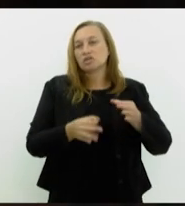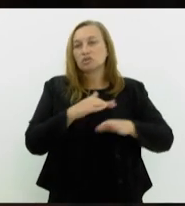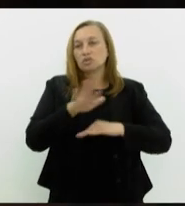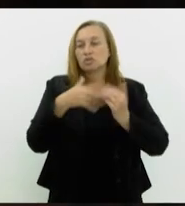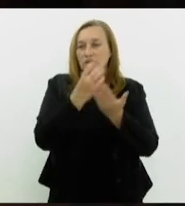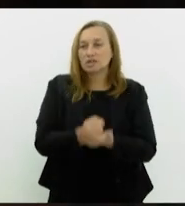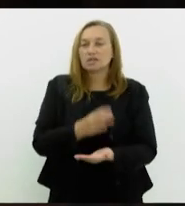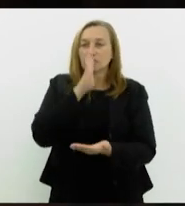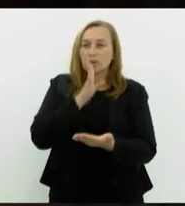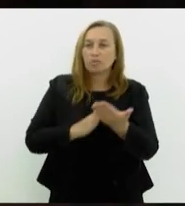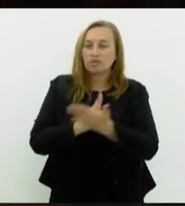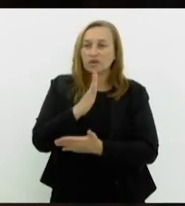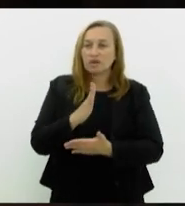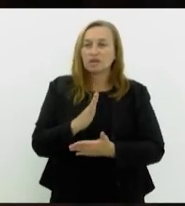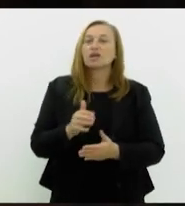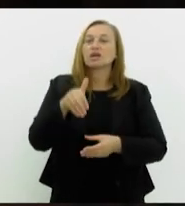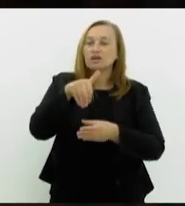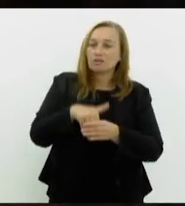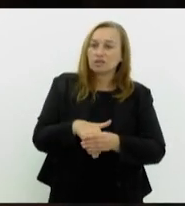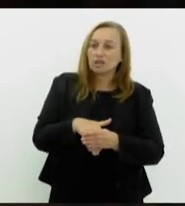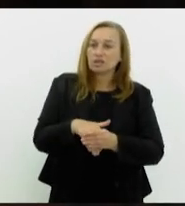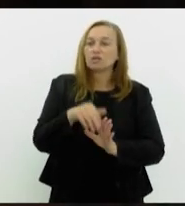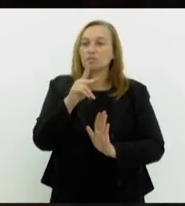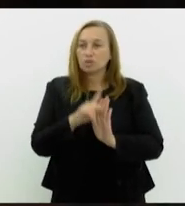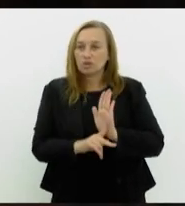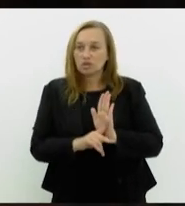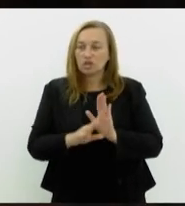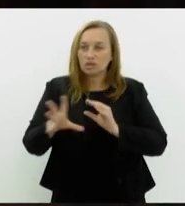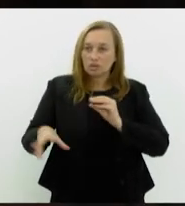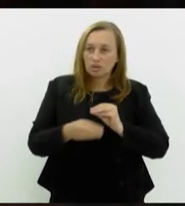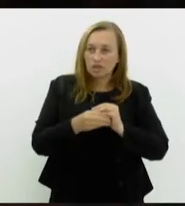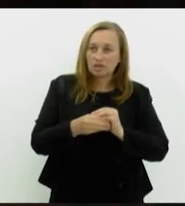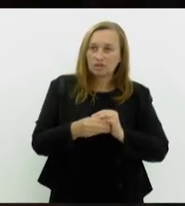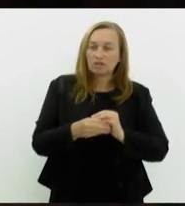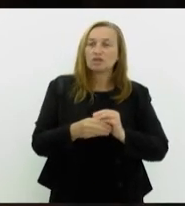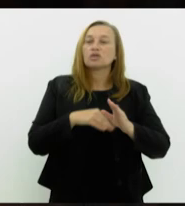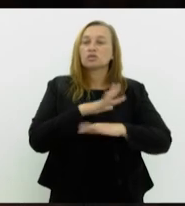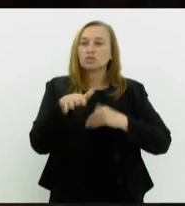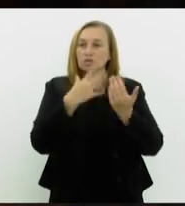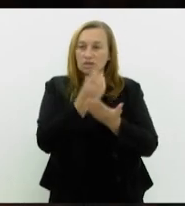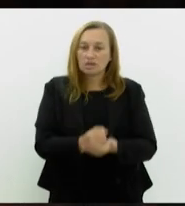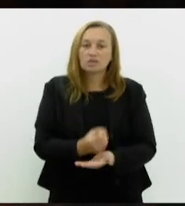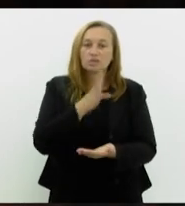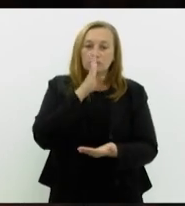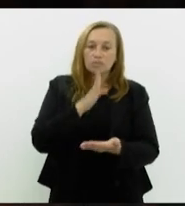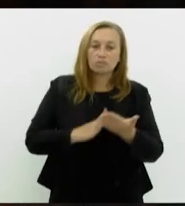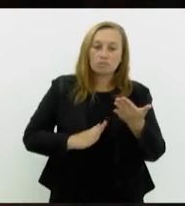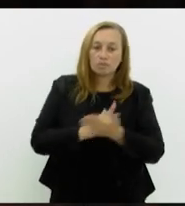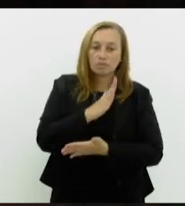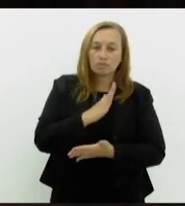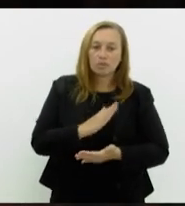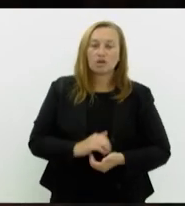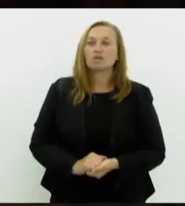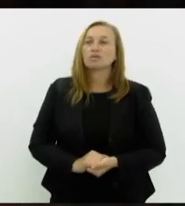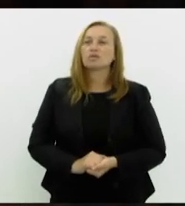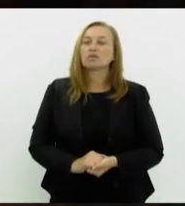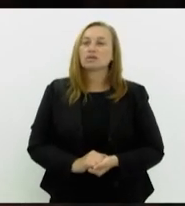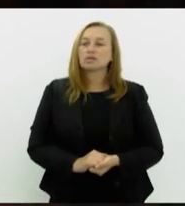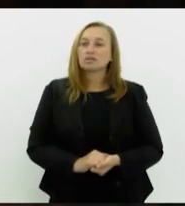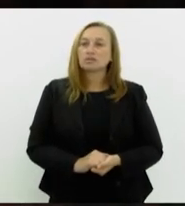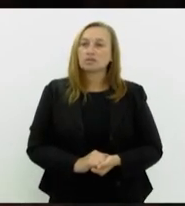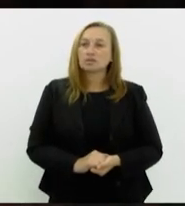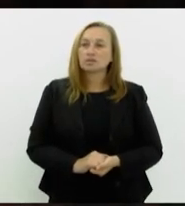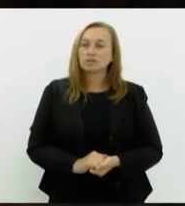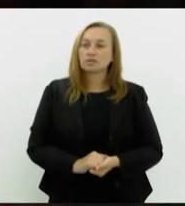estão, aprovado. Em votação, o projeto assim emendado. Os senhores que aprovam permaneçam como estão,